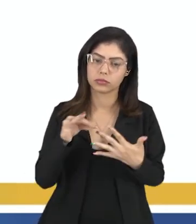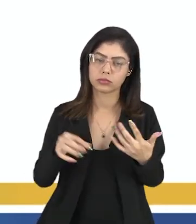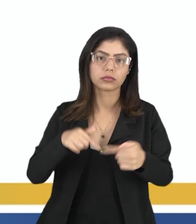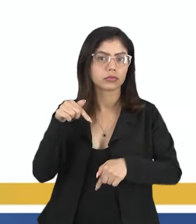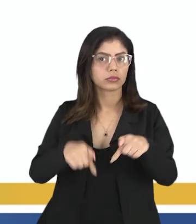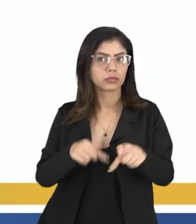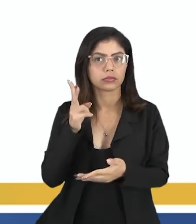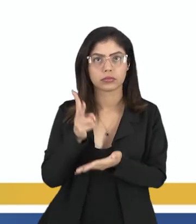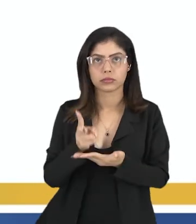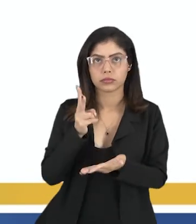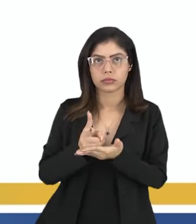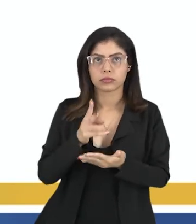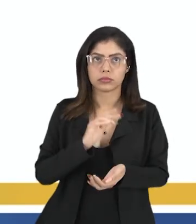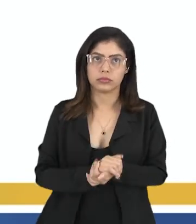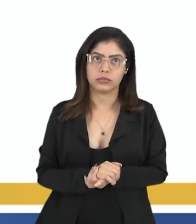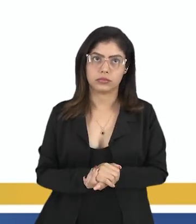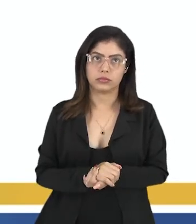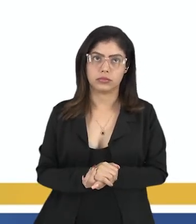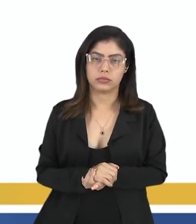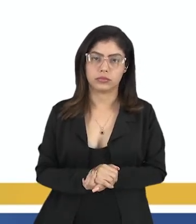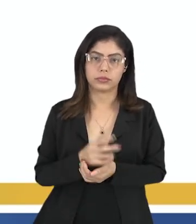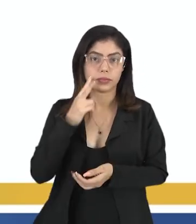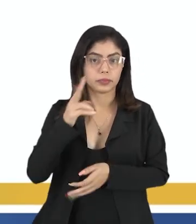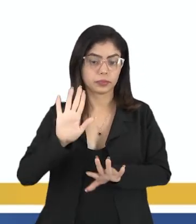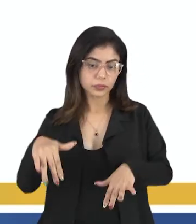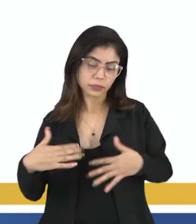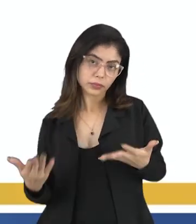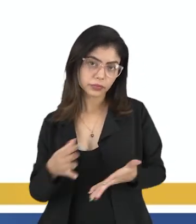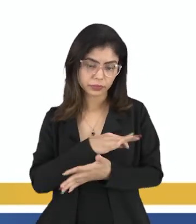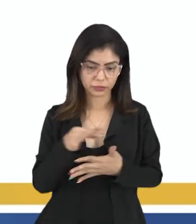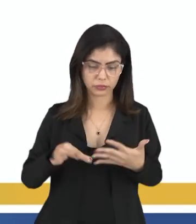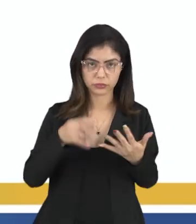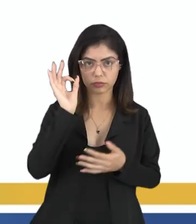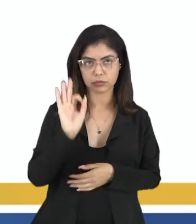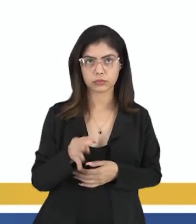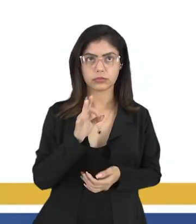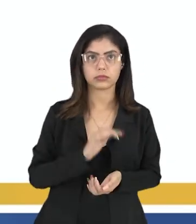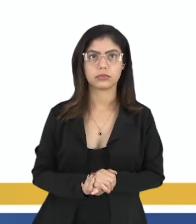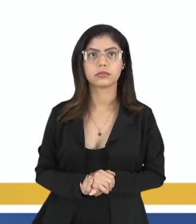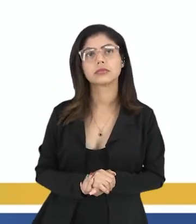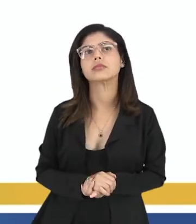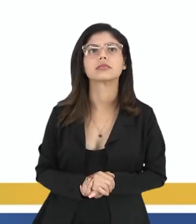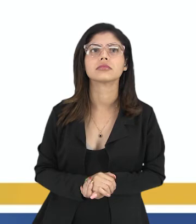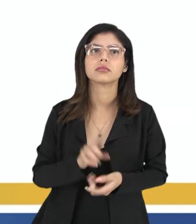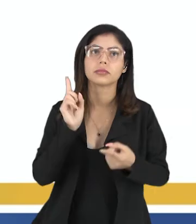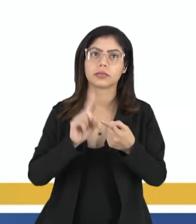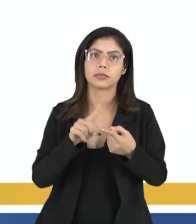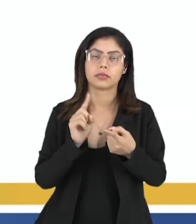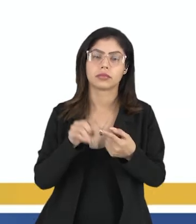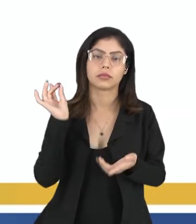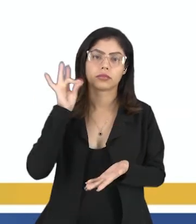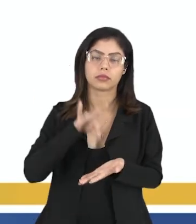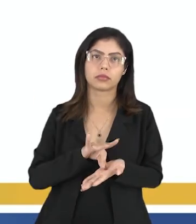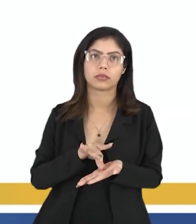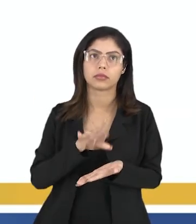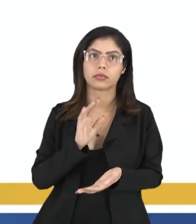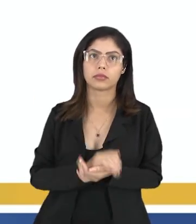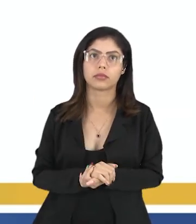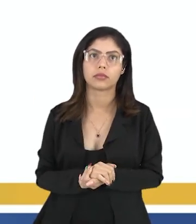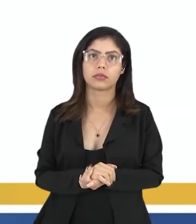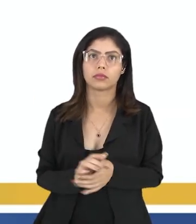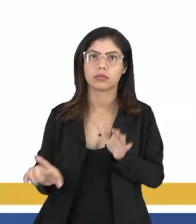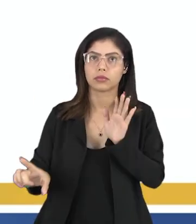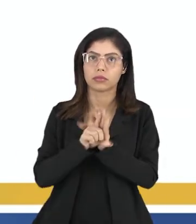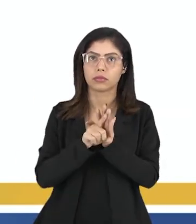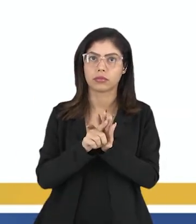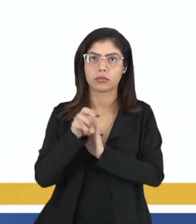elementos químicos é a mesma, ok? Então a gente vai ver quais dessas alternativas são corretas. A primeira, ela é verdadeira. A